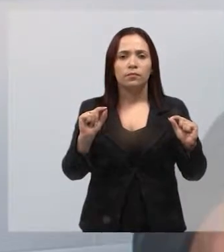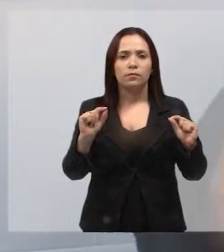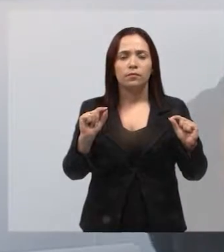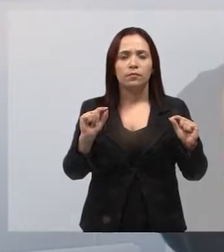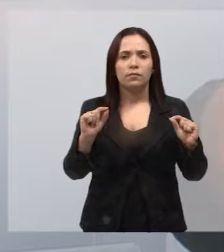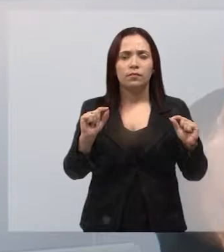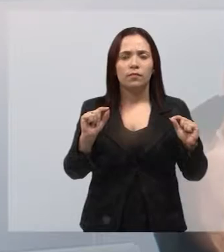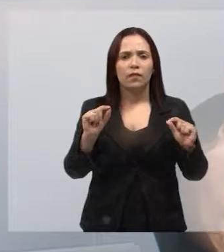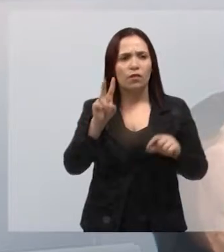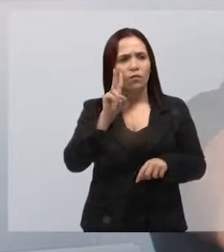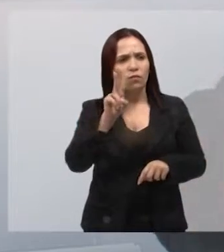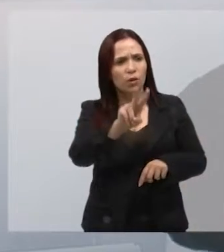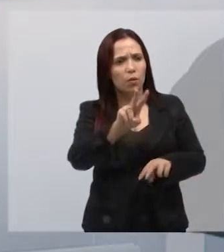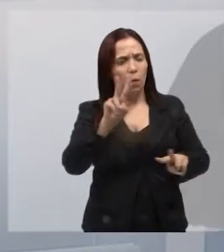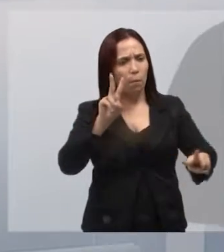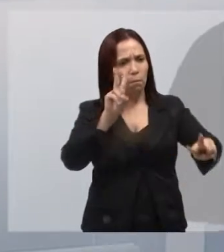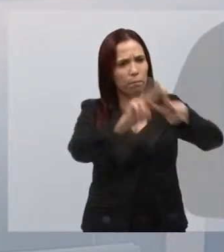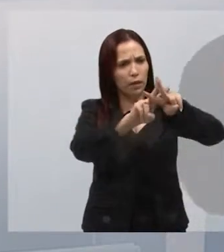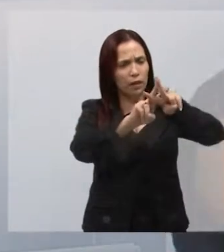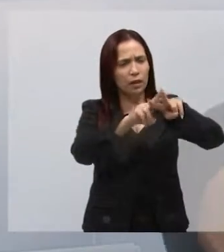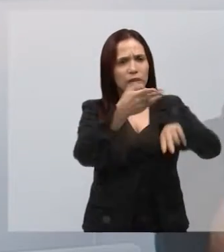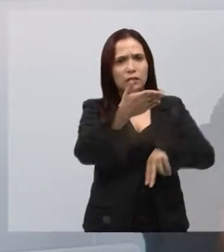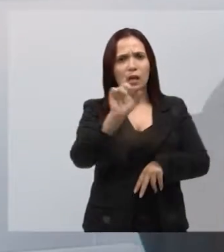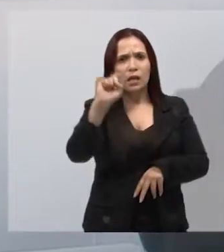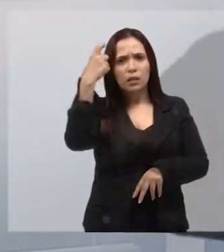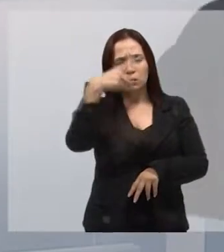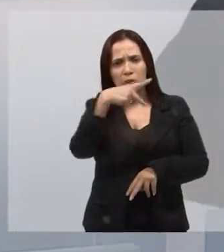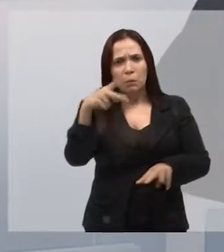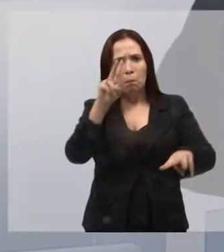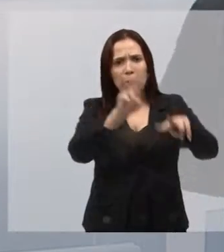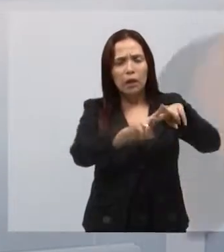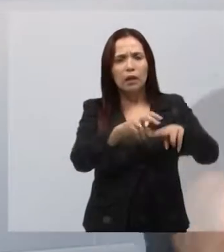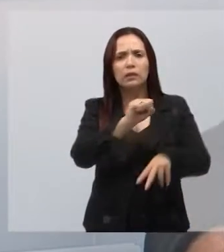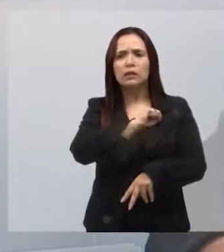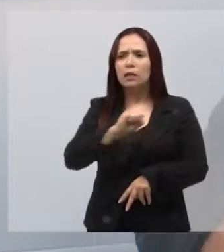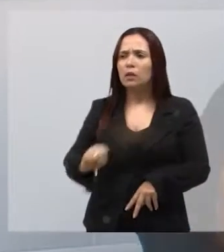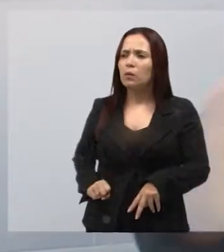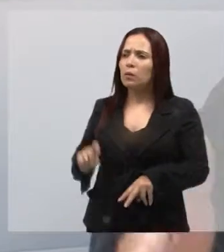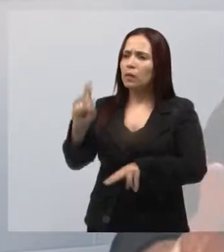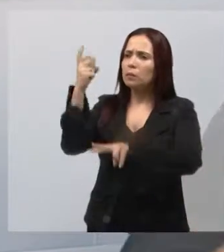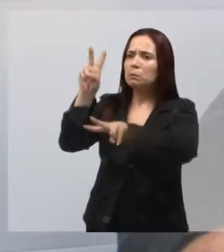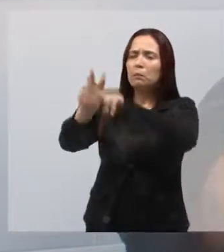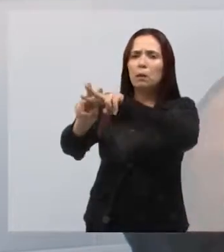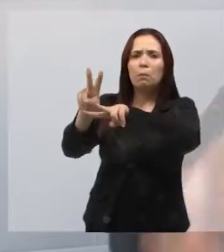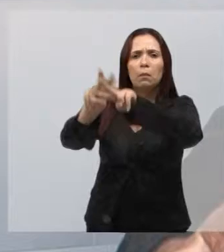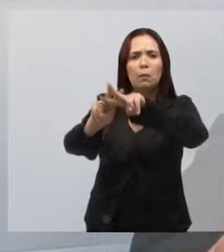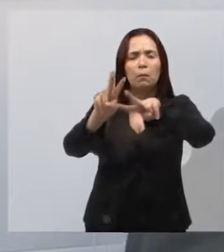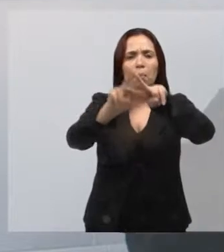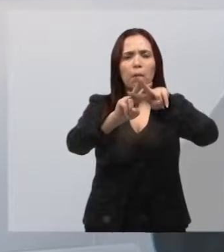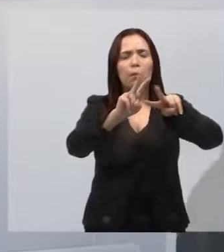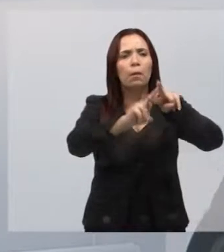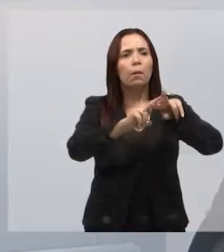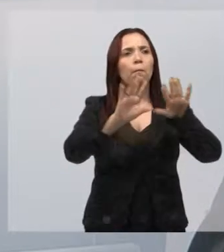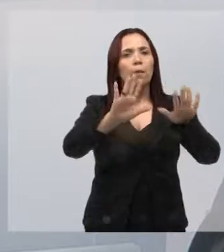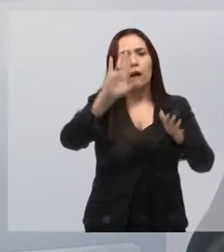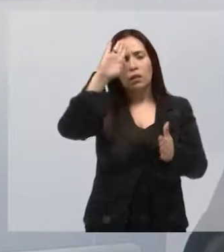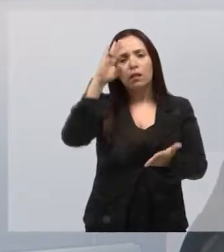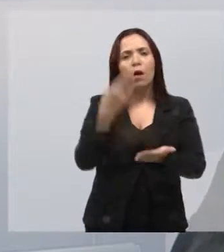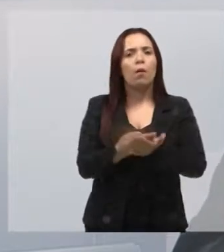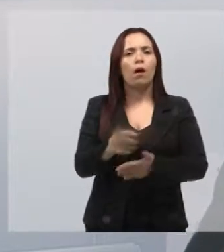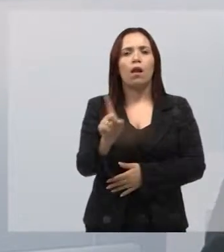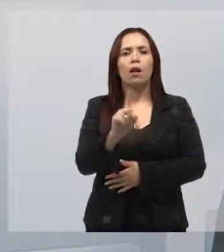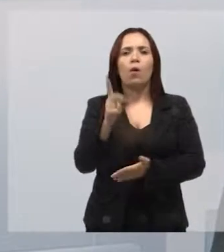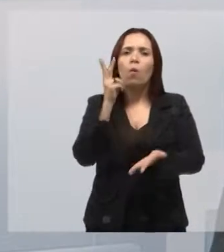que vê gente presa aí, como presidente, ex-presidente preso, senadores presos, tudo preso, mas ainda não acredita e insistem